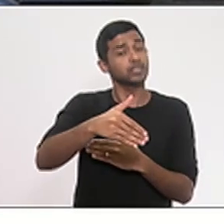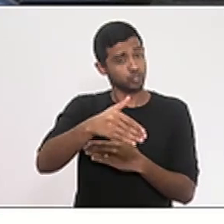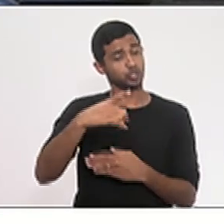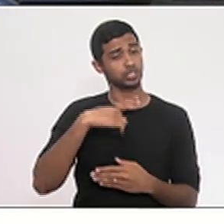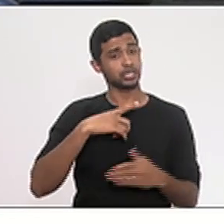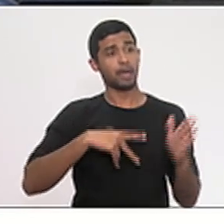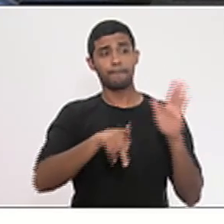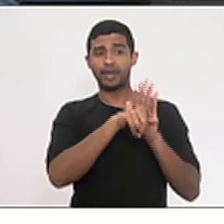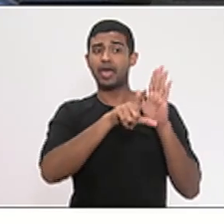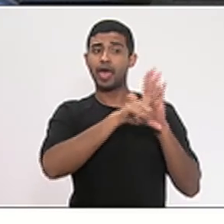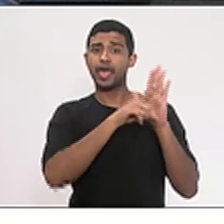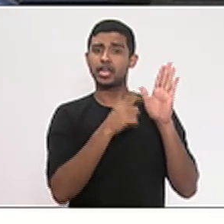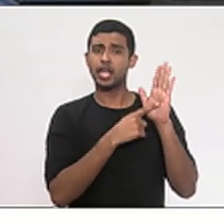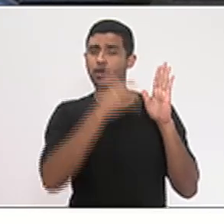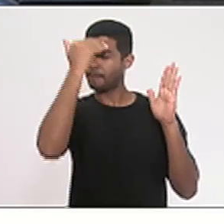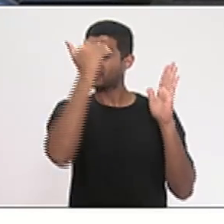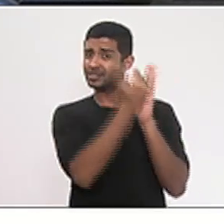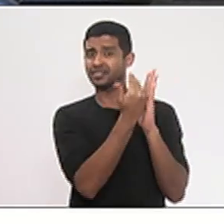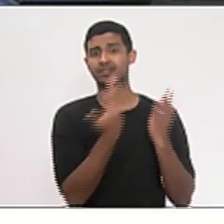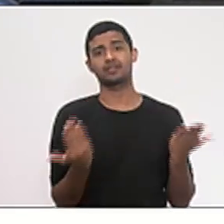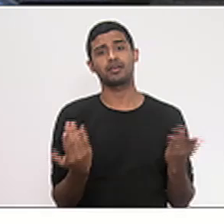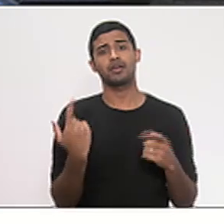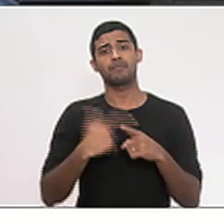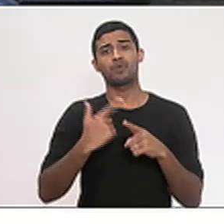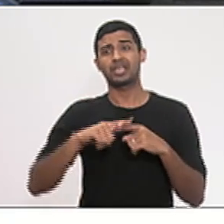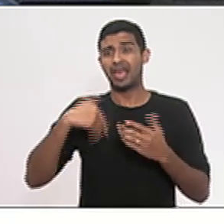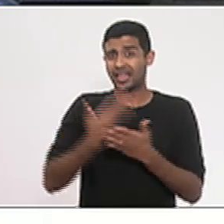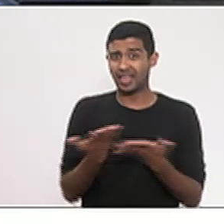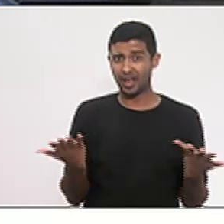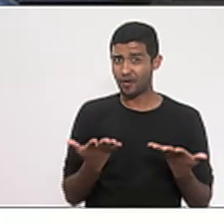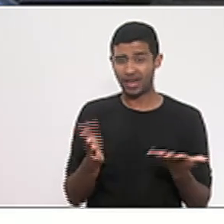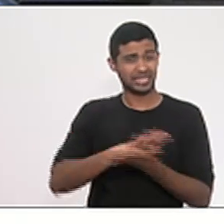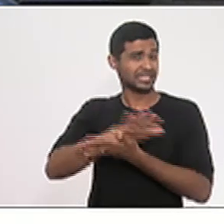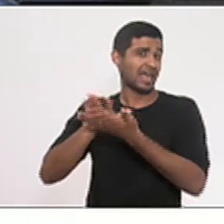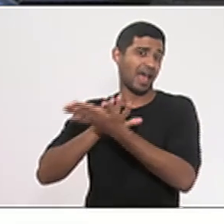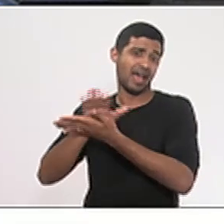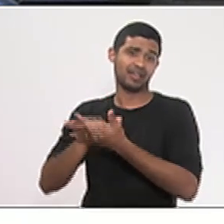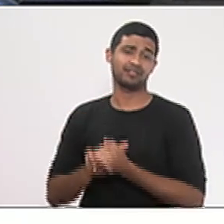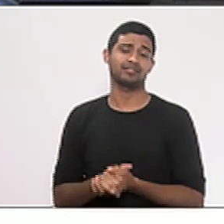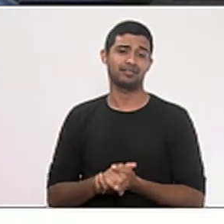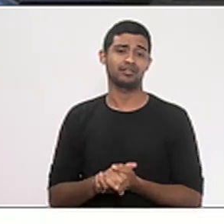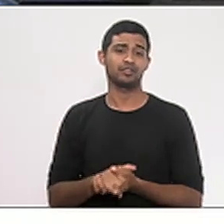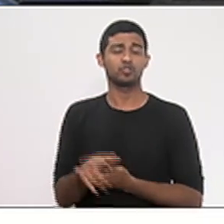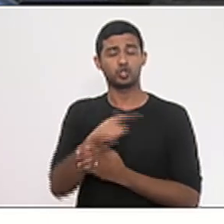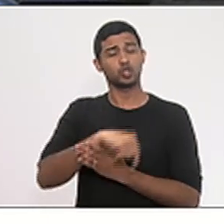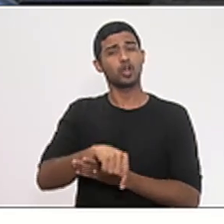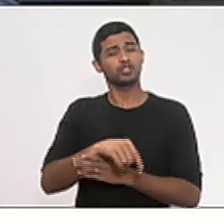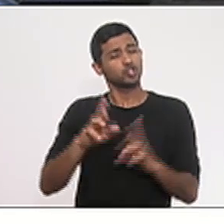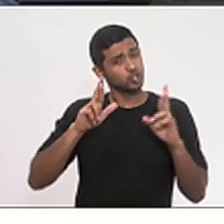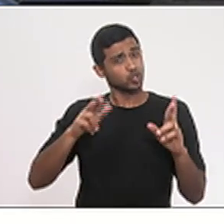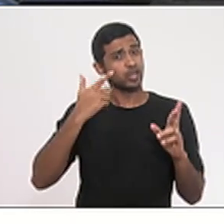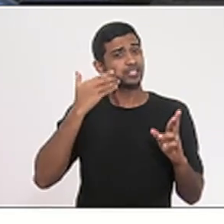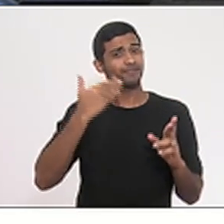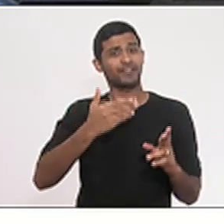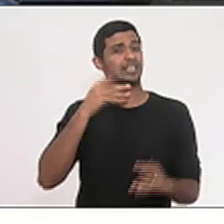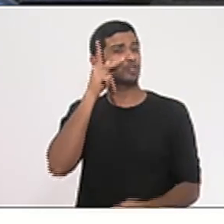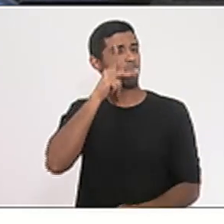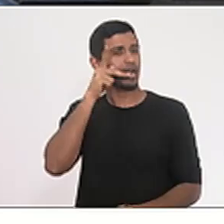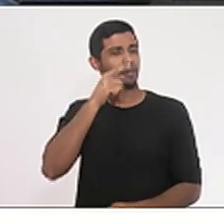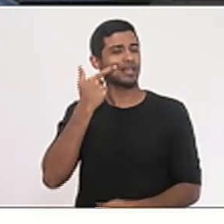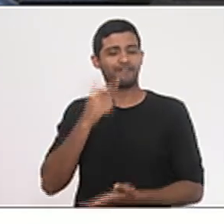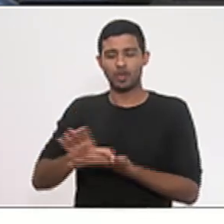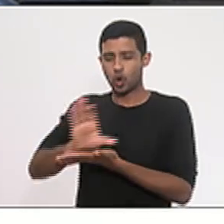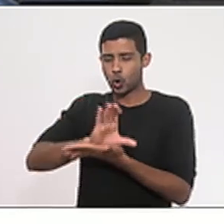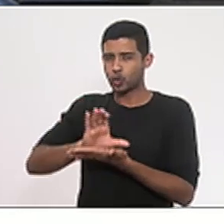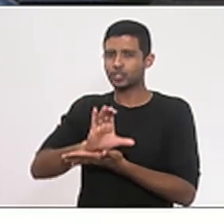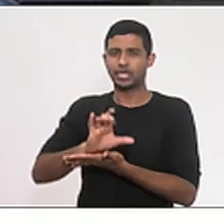ser, de fato, cumprido, porque até então não é isso que vem acontecendo. E a gente conta com essa frente para que o Conselho seja